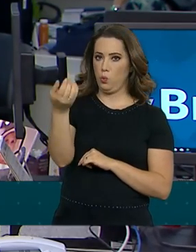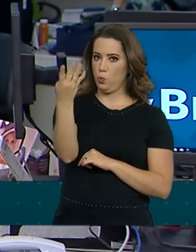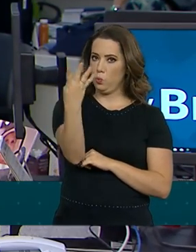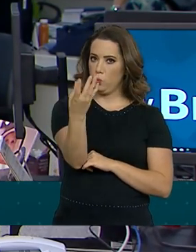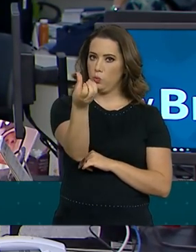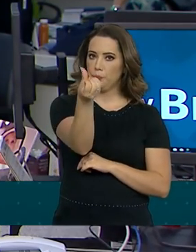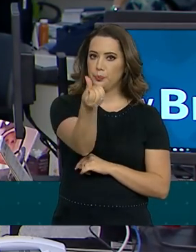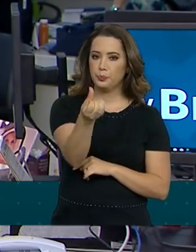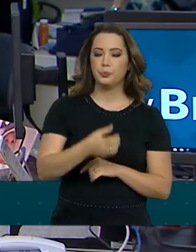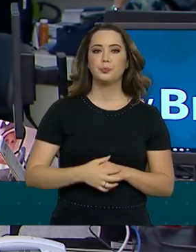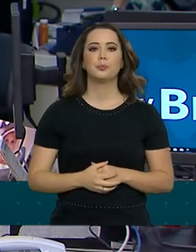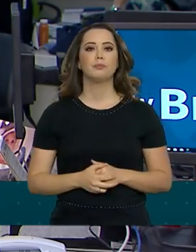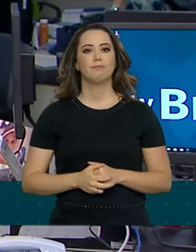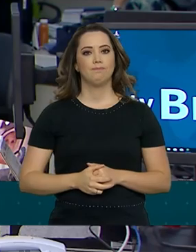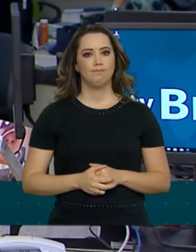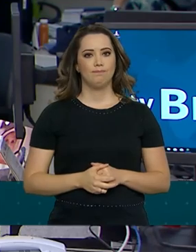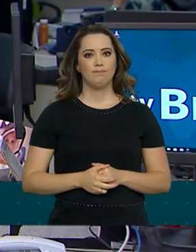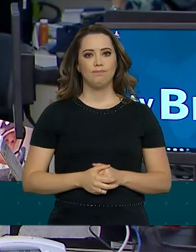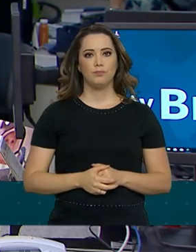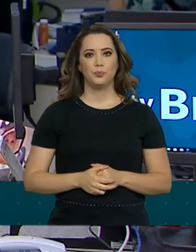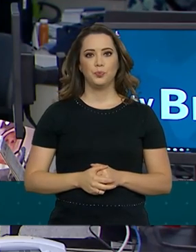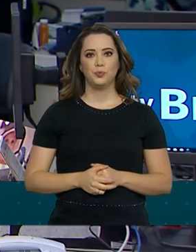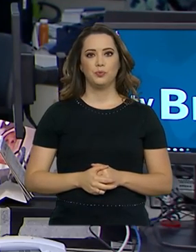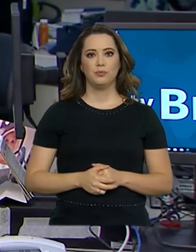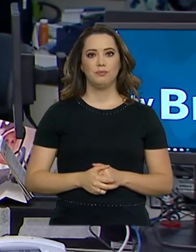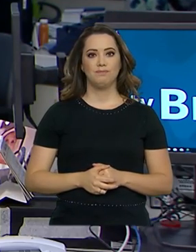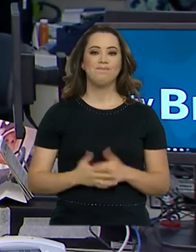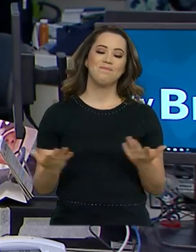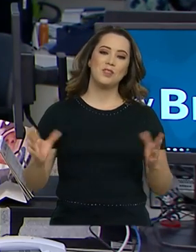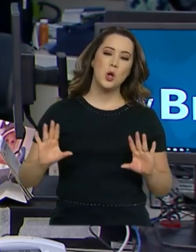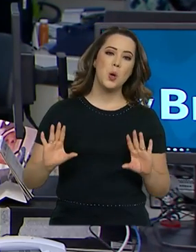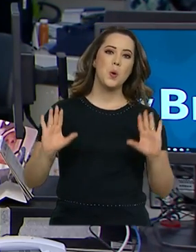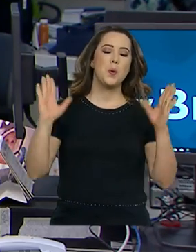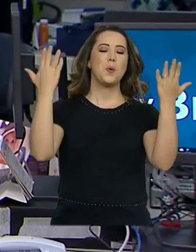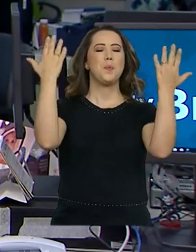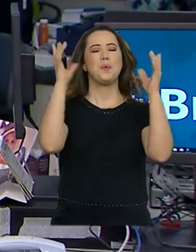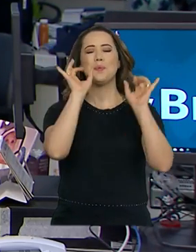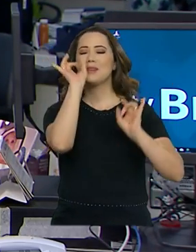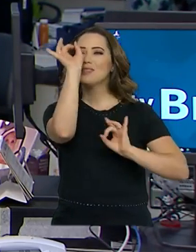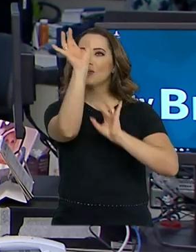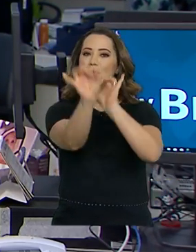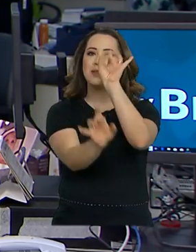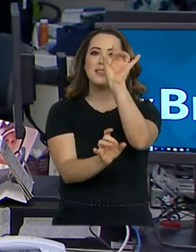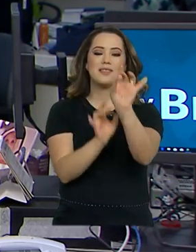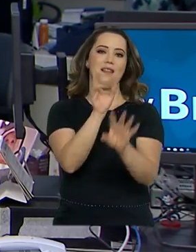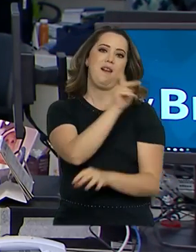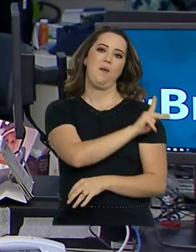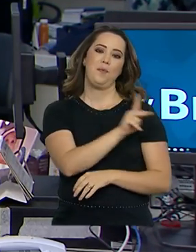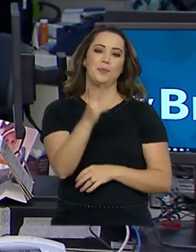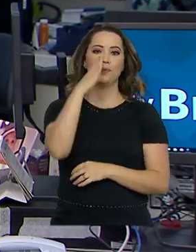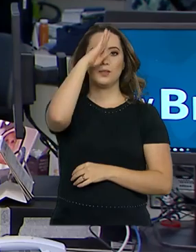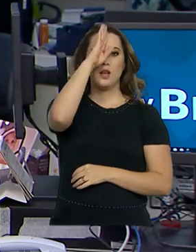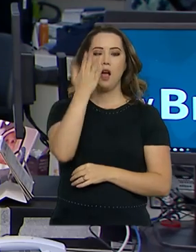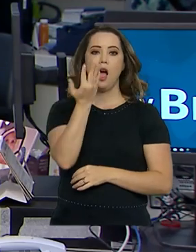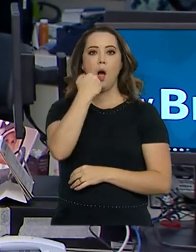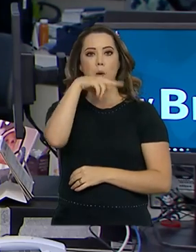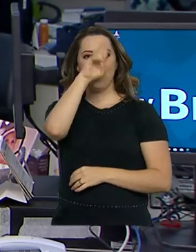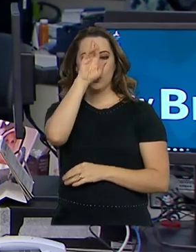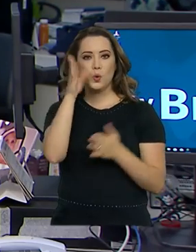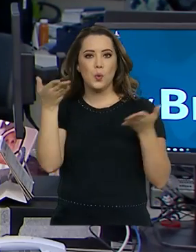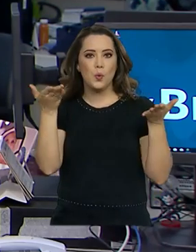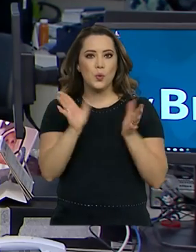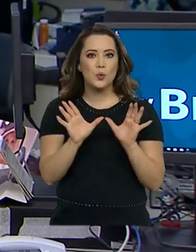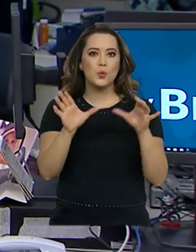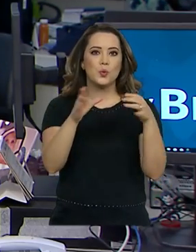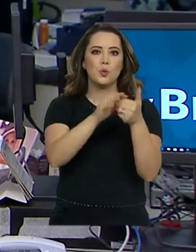no número 146 a comemoração mais que especial o presidente vai emocionar almoçou hoje com a